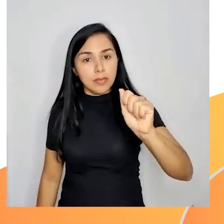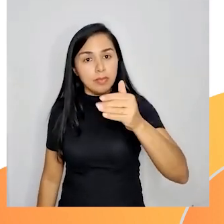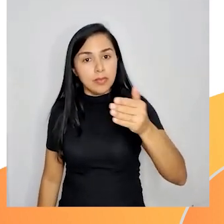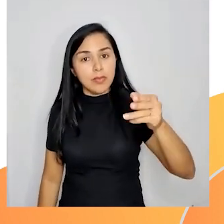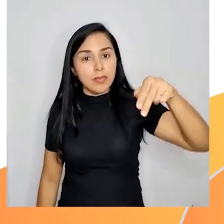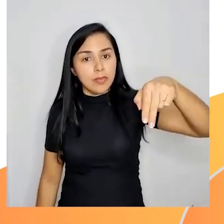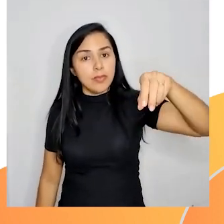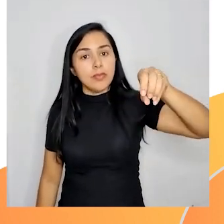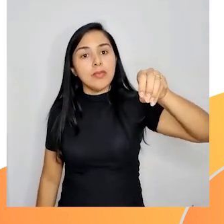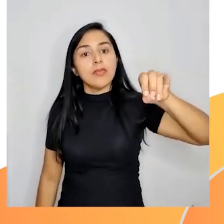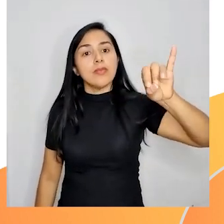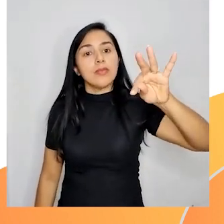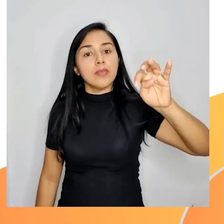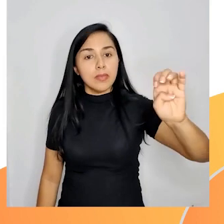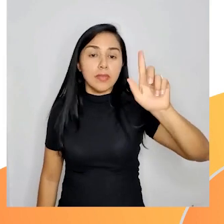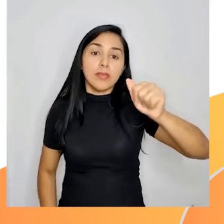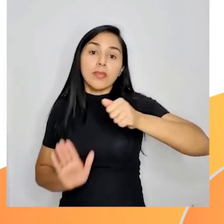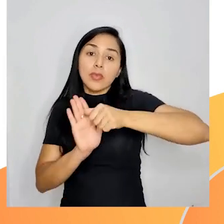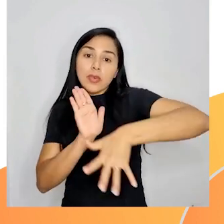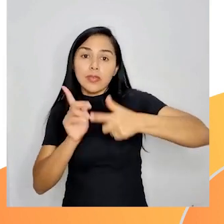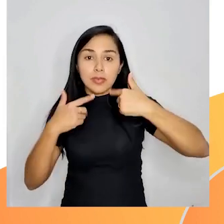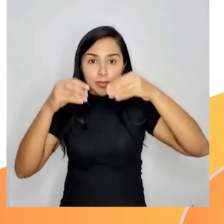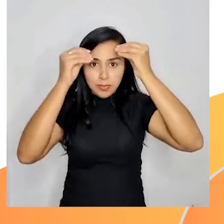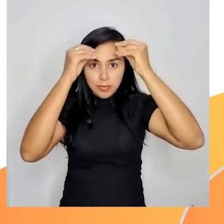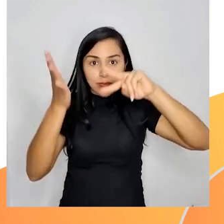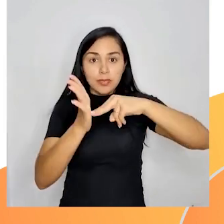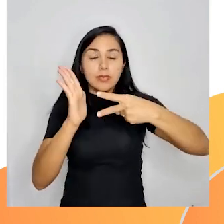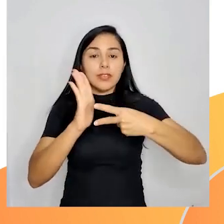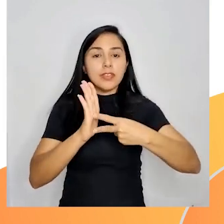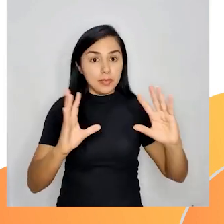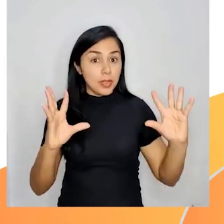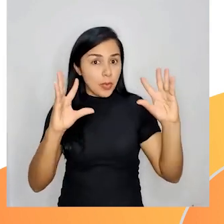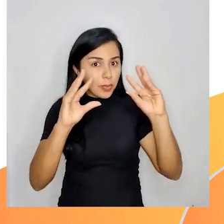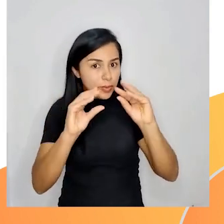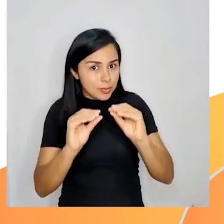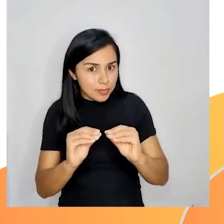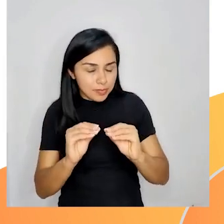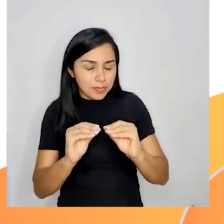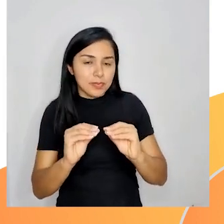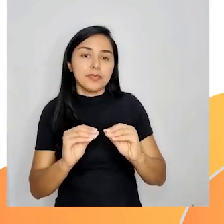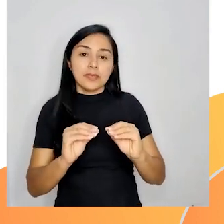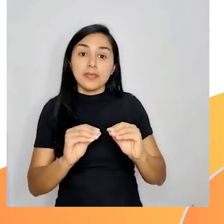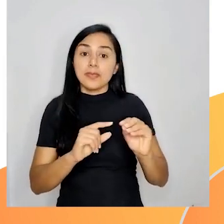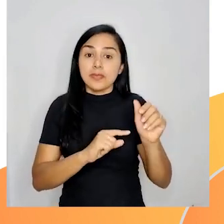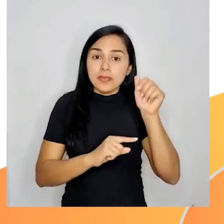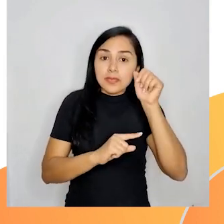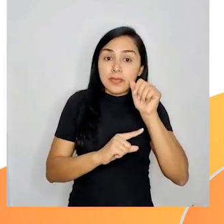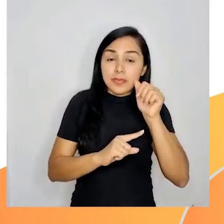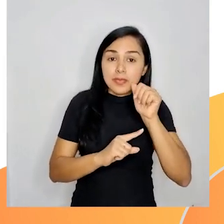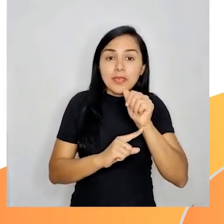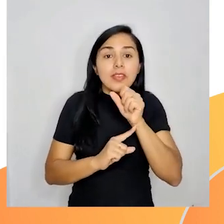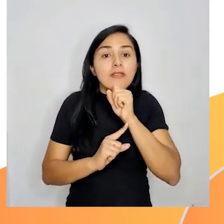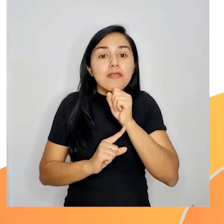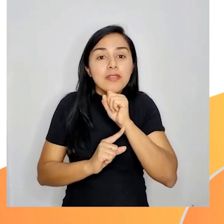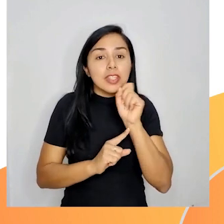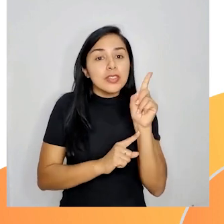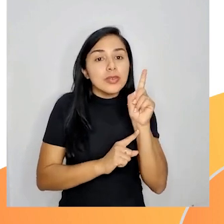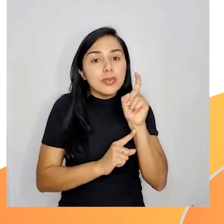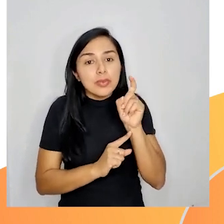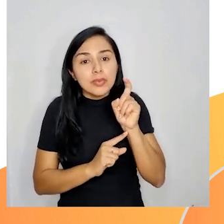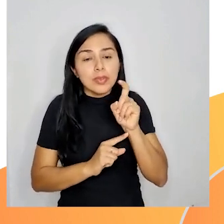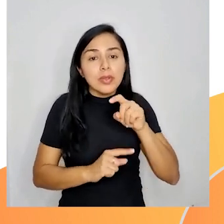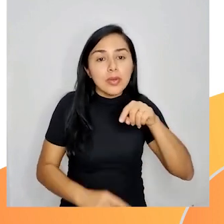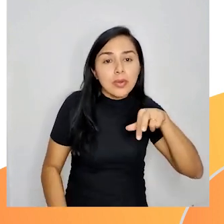os recolhe, dobrando-se com um gemido. Vejam bem, a velhinha também não